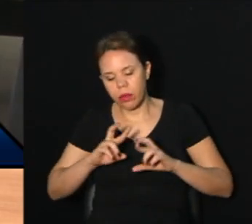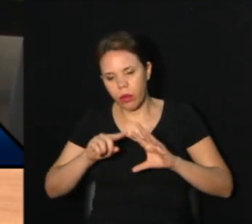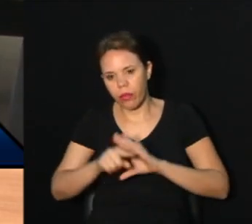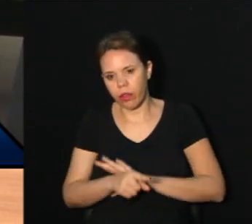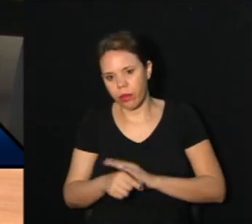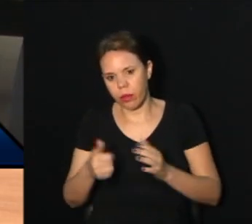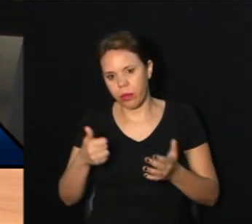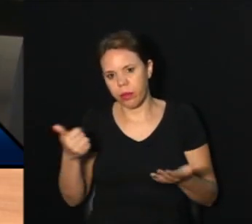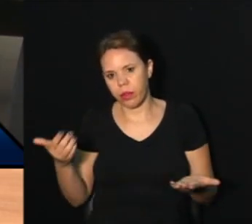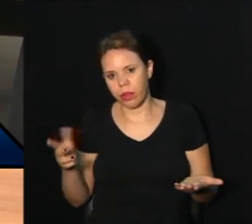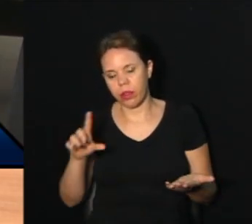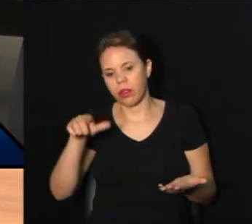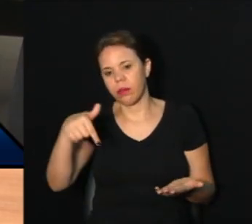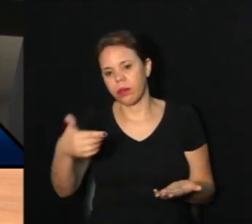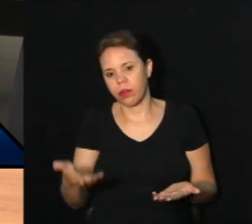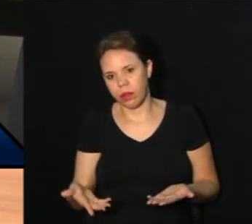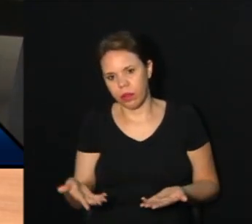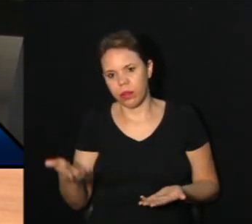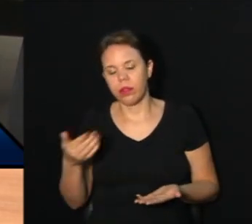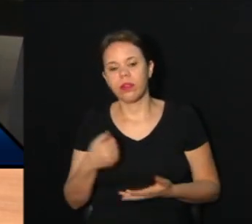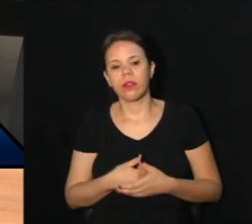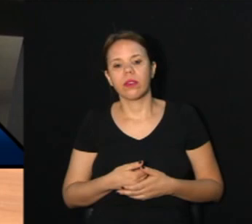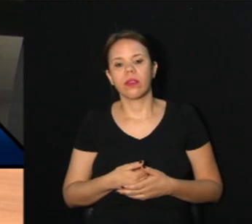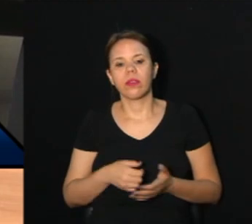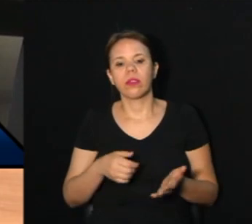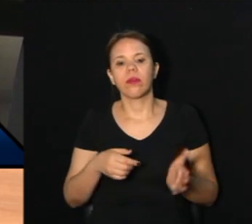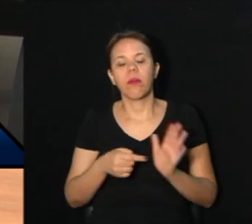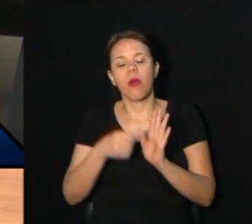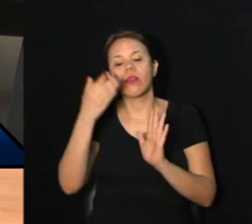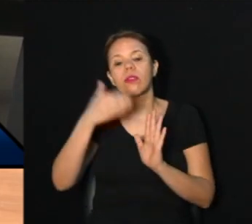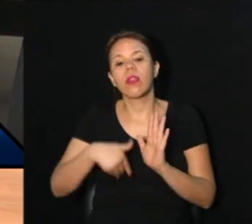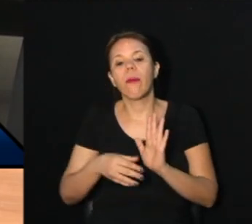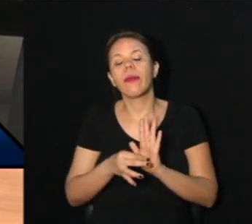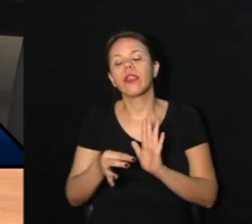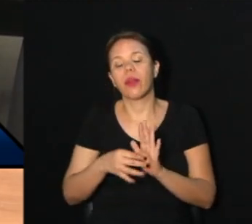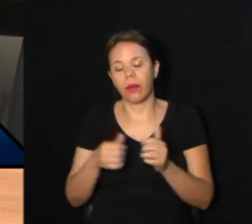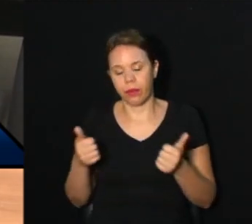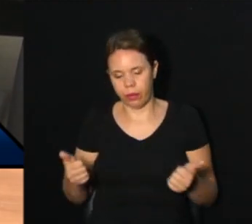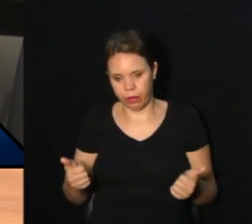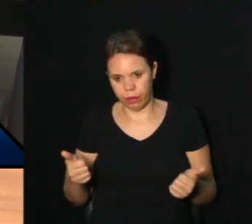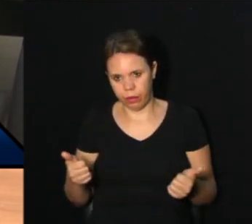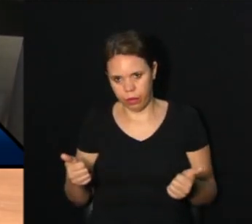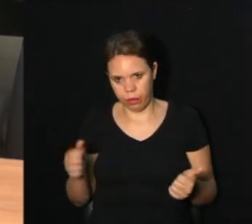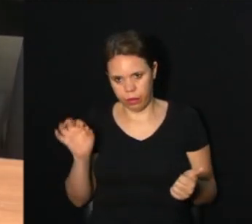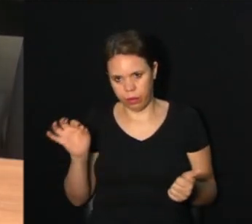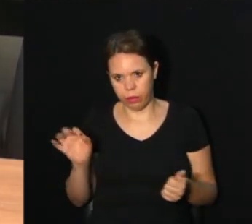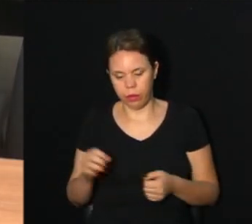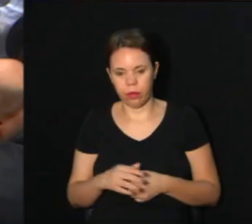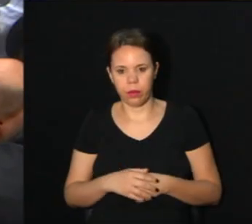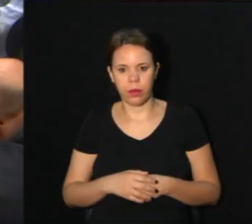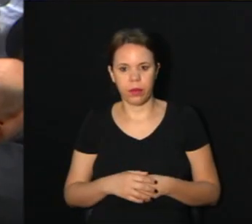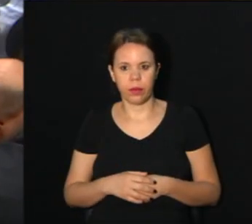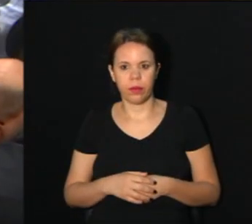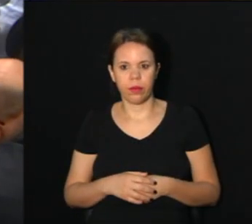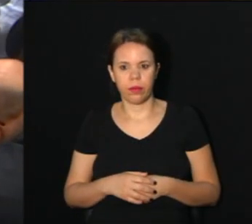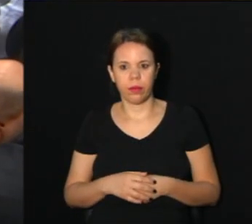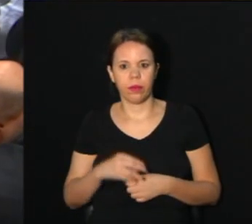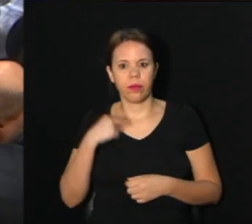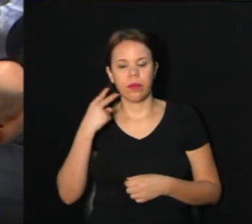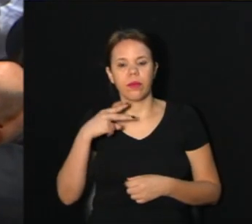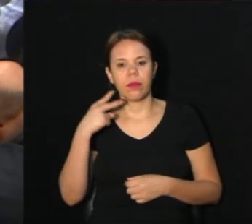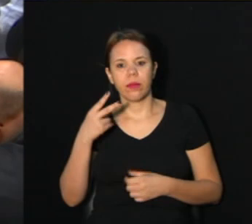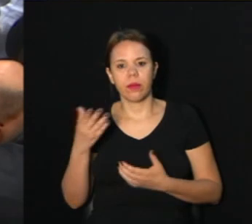profundamente, primeiramente, para depois emitir o parecer ou falar alguma coisa. Faz muito Obrigado. bem. Vereador,